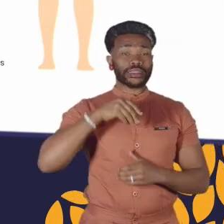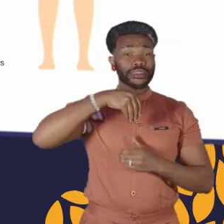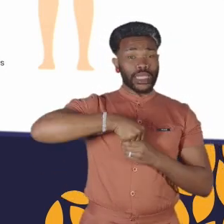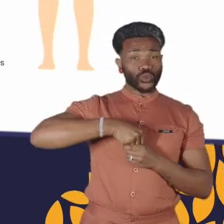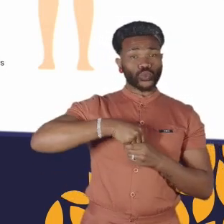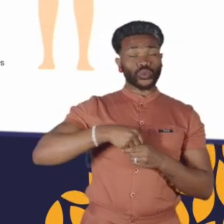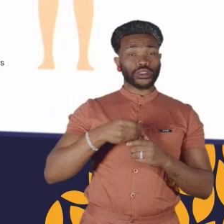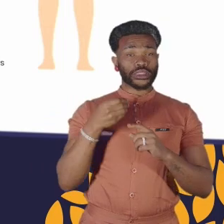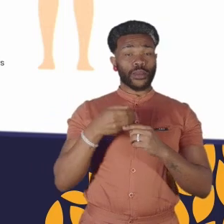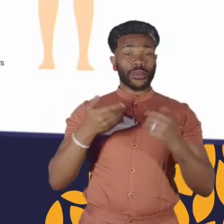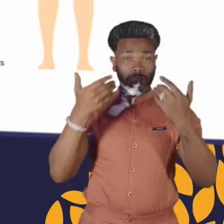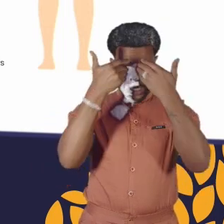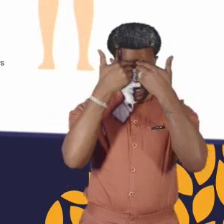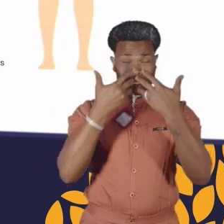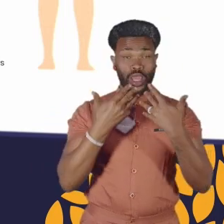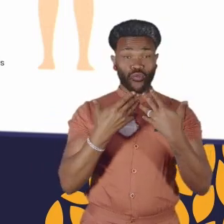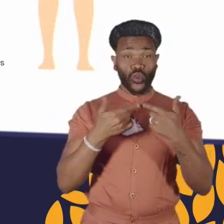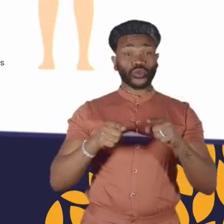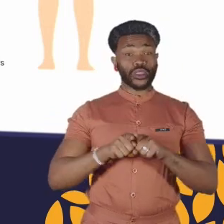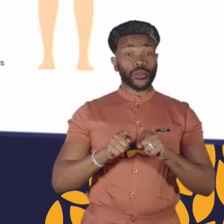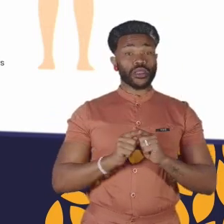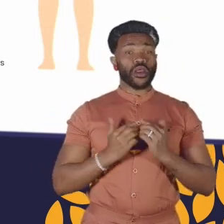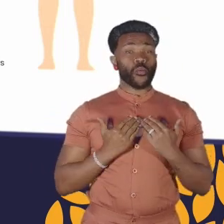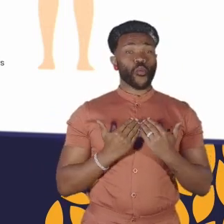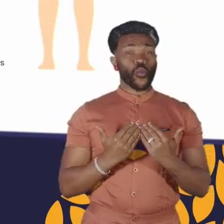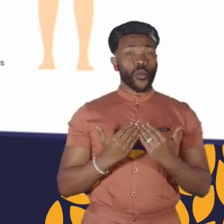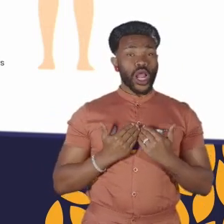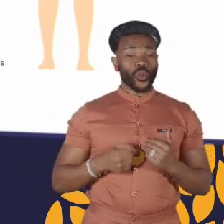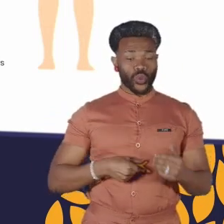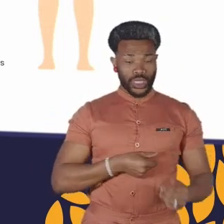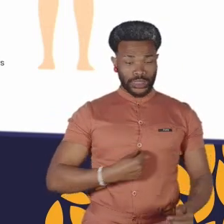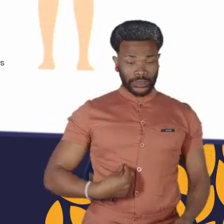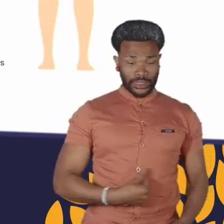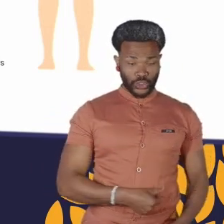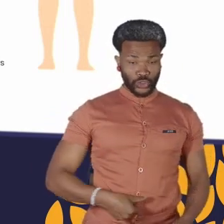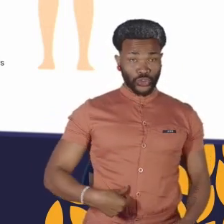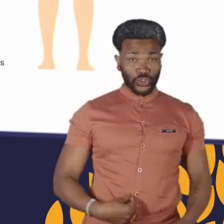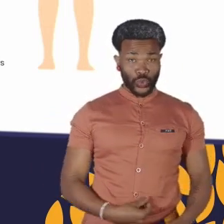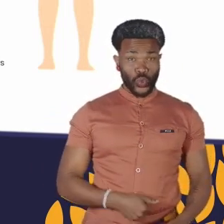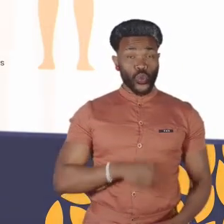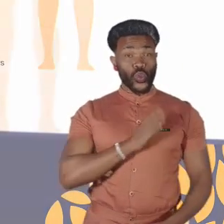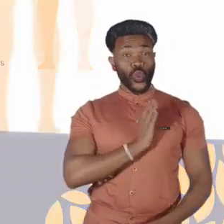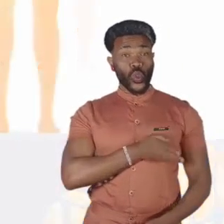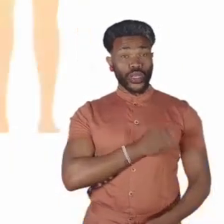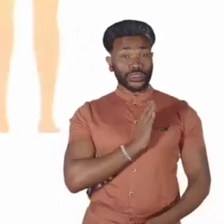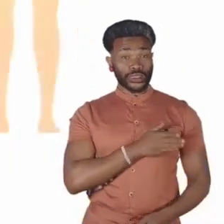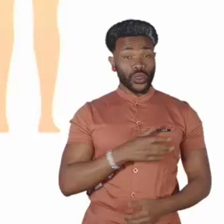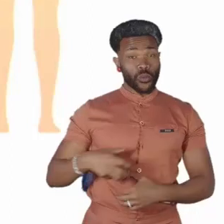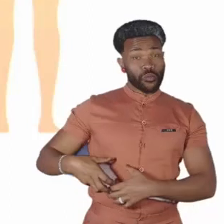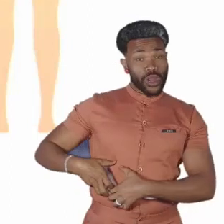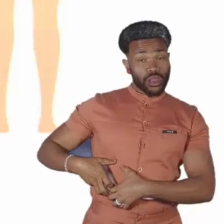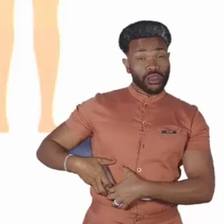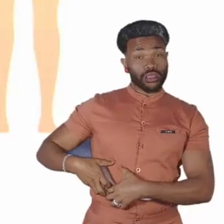central, mais presente também no pulmão, no intestino, no coração, pâncreas. Quando a gente